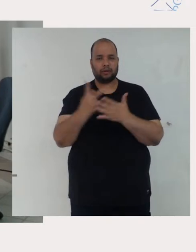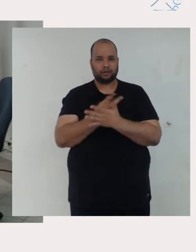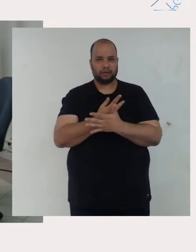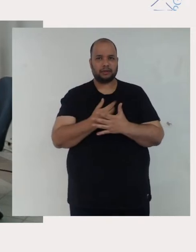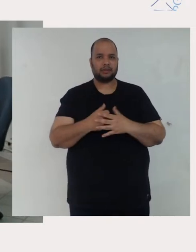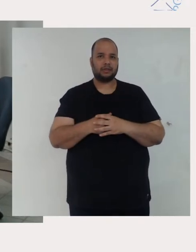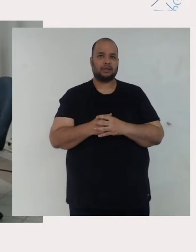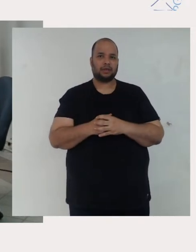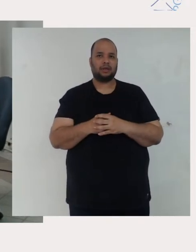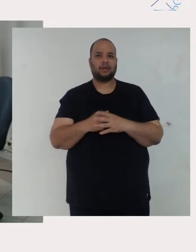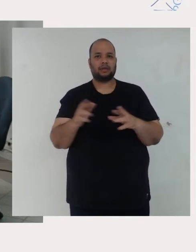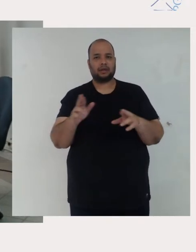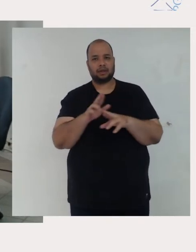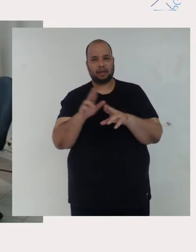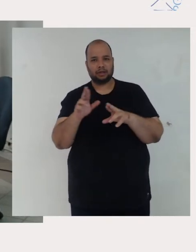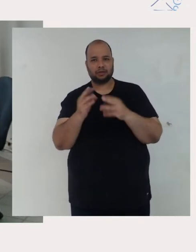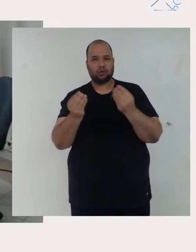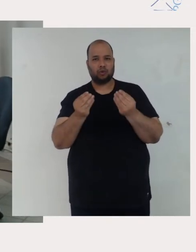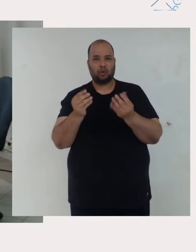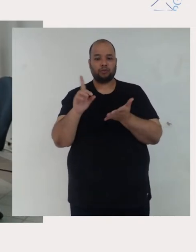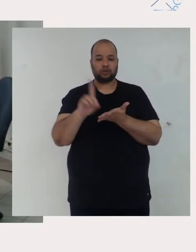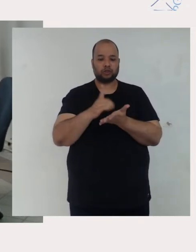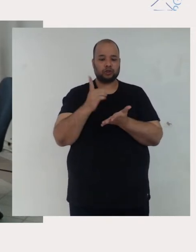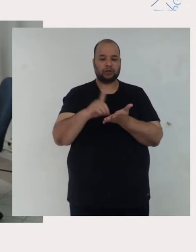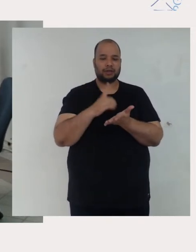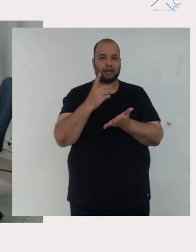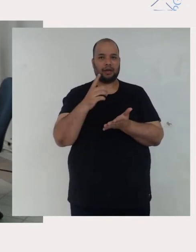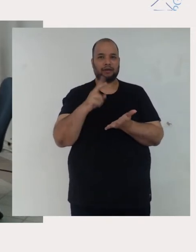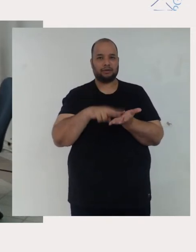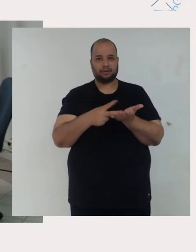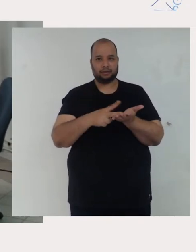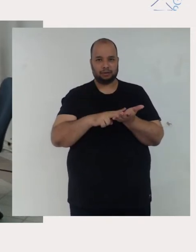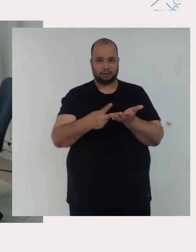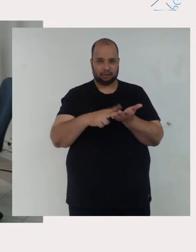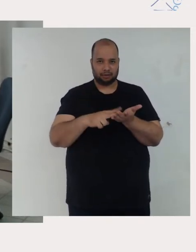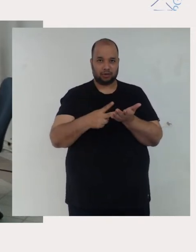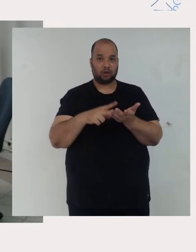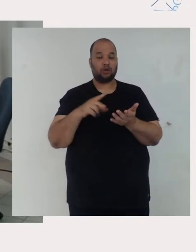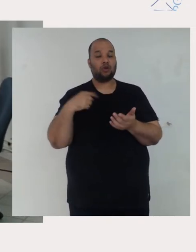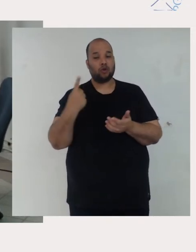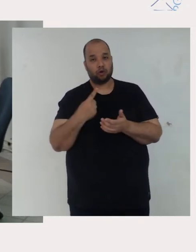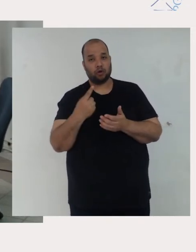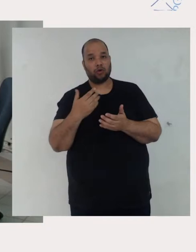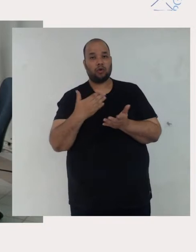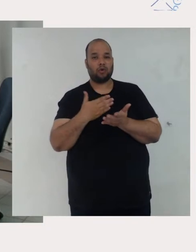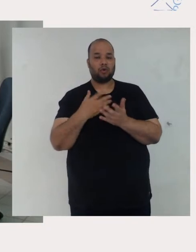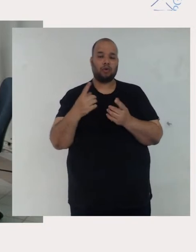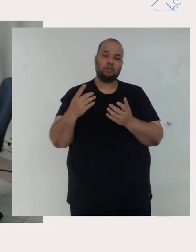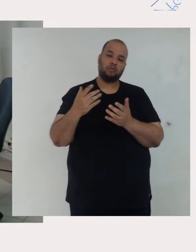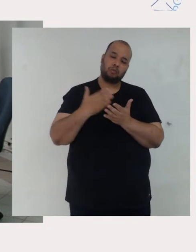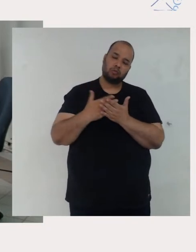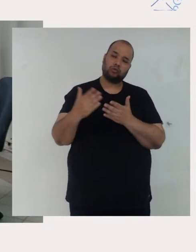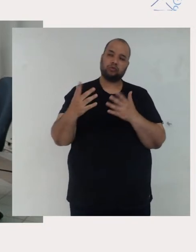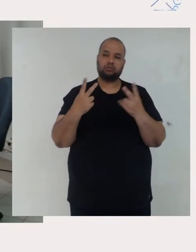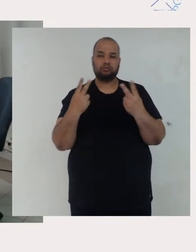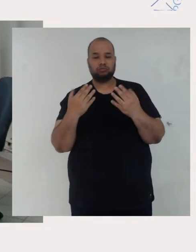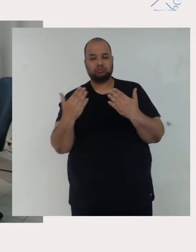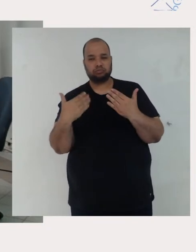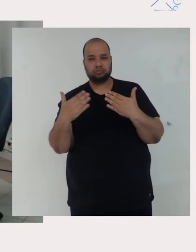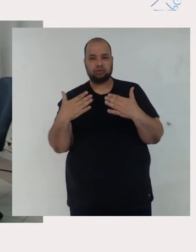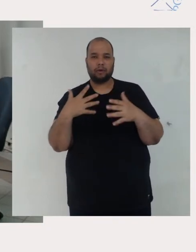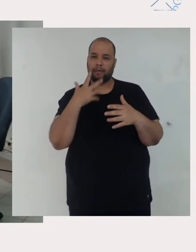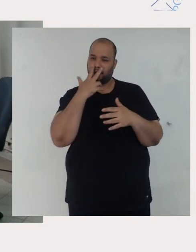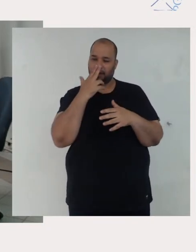entre eles, do dicionário de tradutores. A gente começou a ter uma espécie de formação,